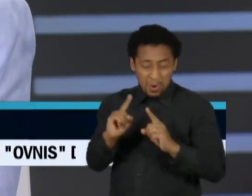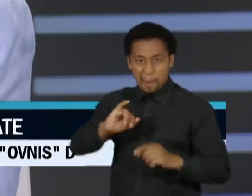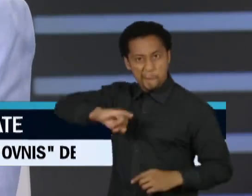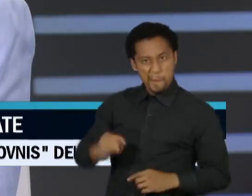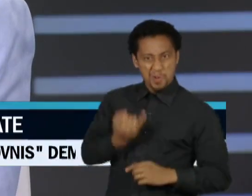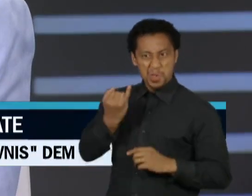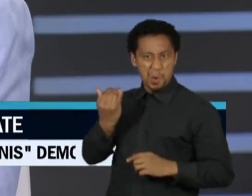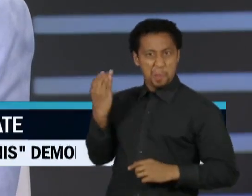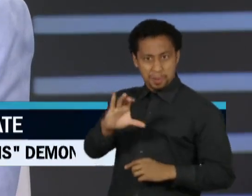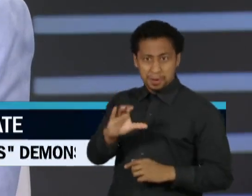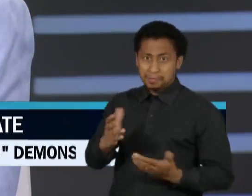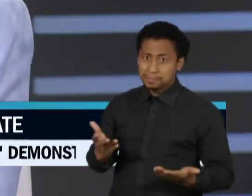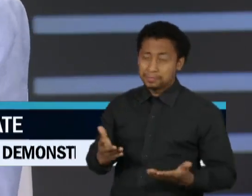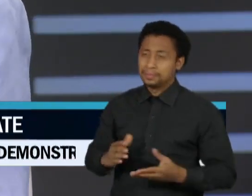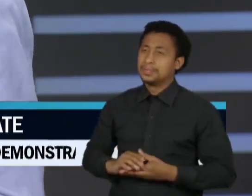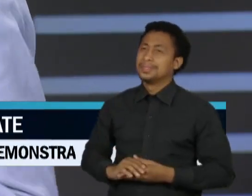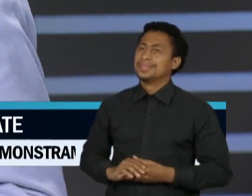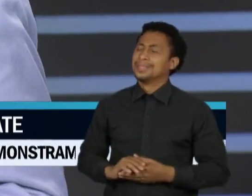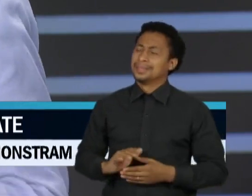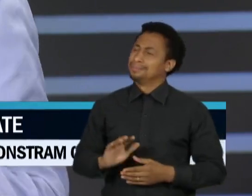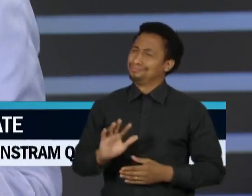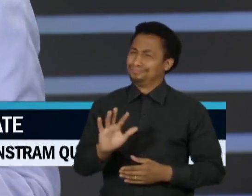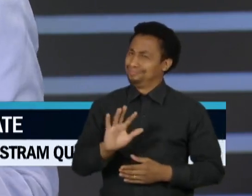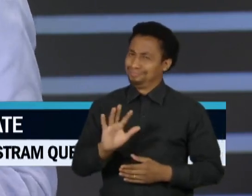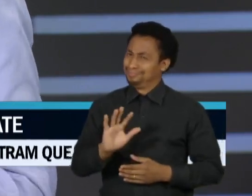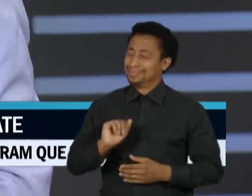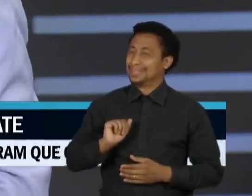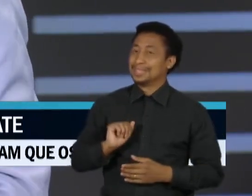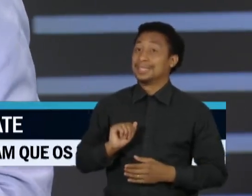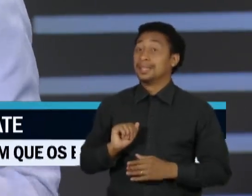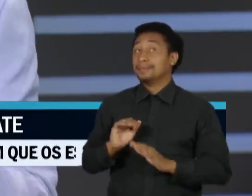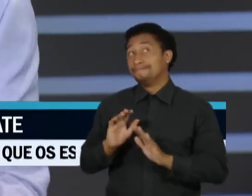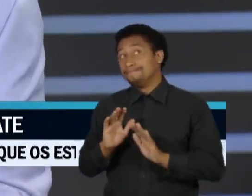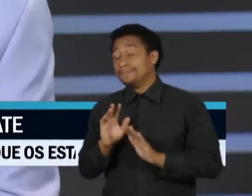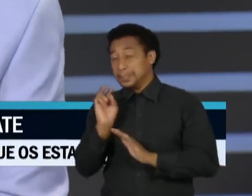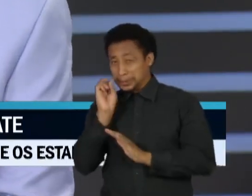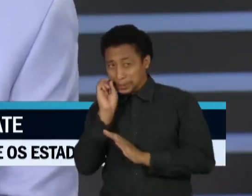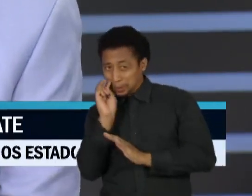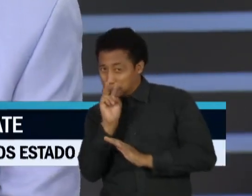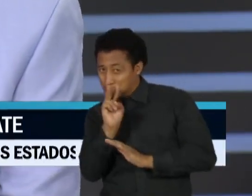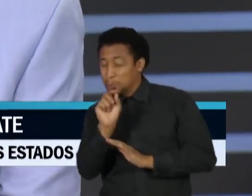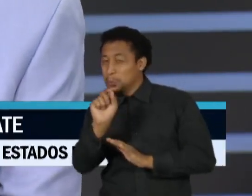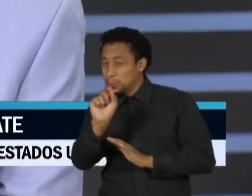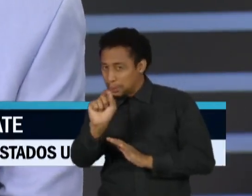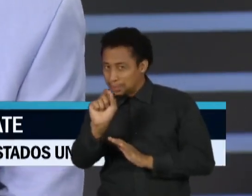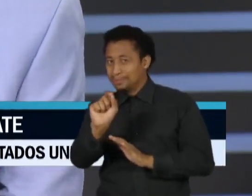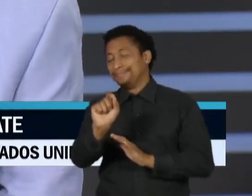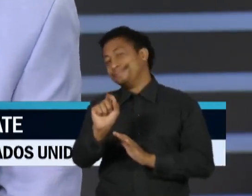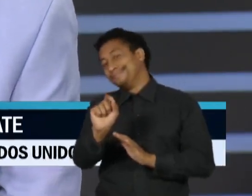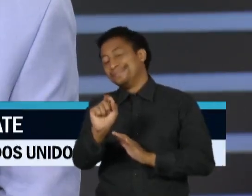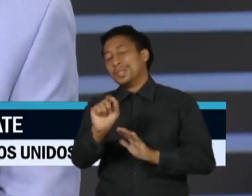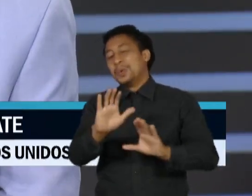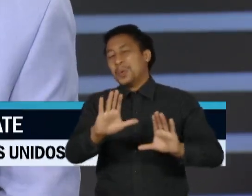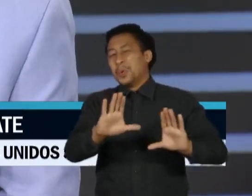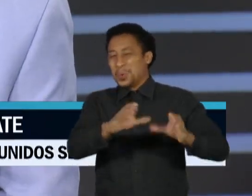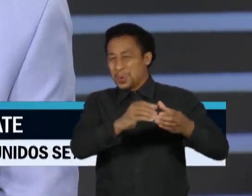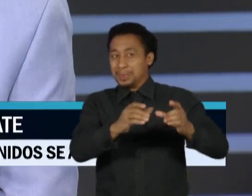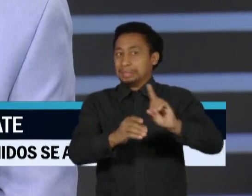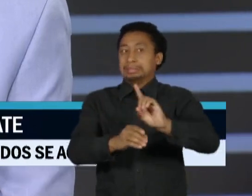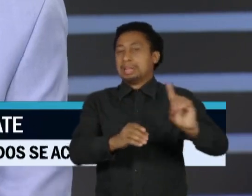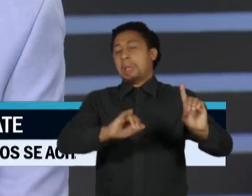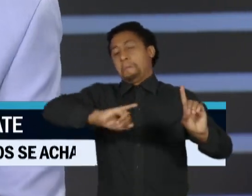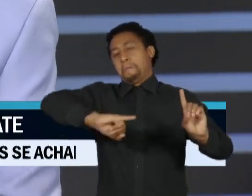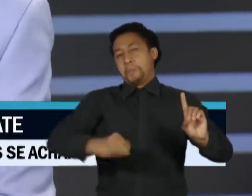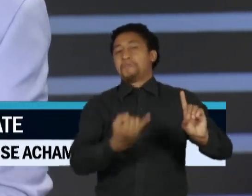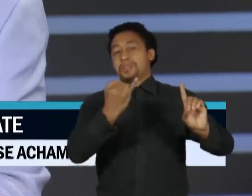ele deu. O que nós estamos assistindo é, assim, talvez uma hipervalorização, inclusive de engajamento de rede.